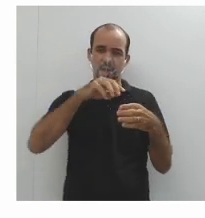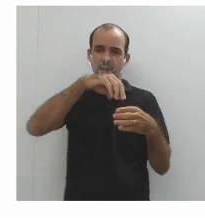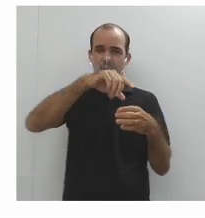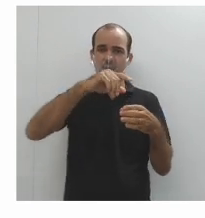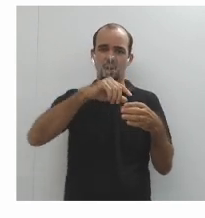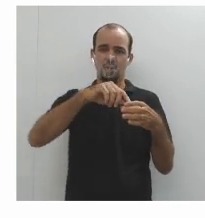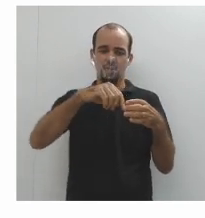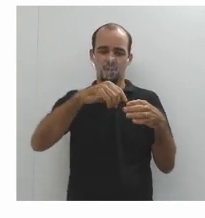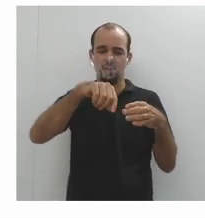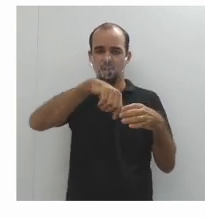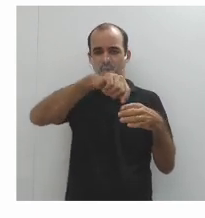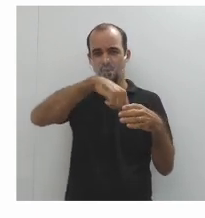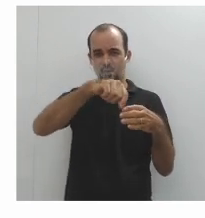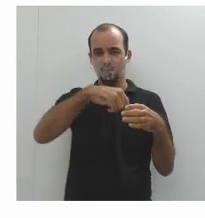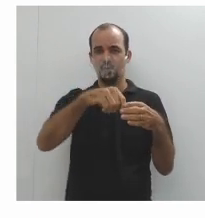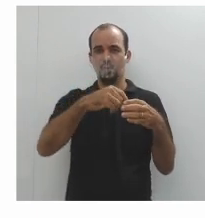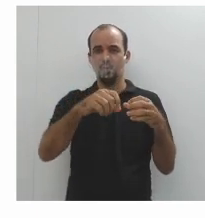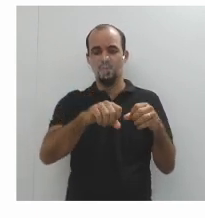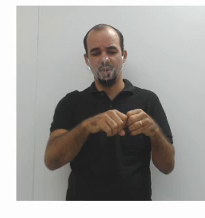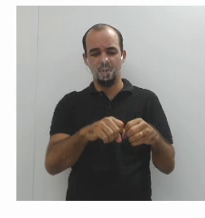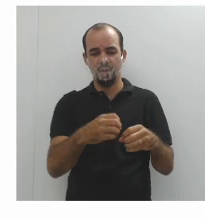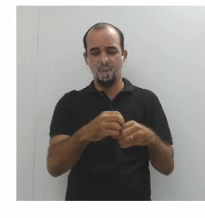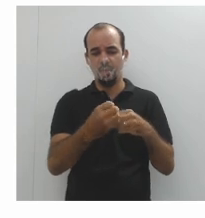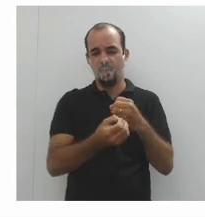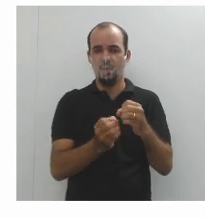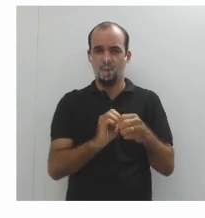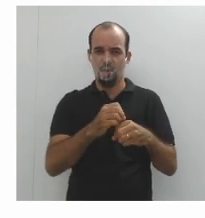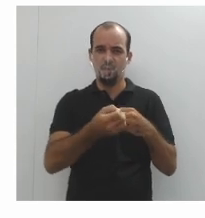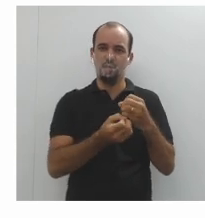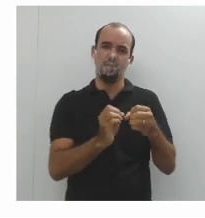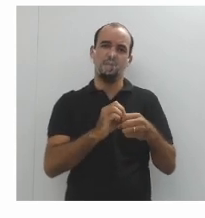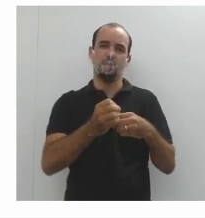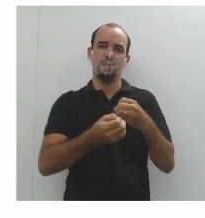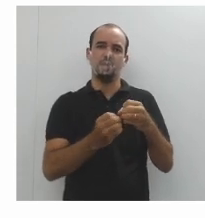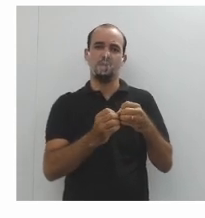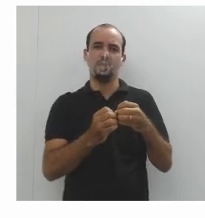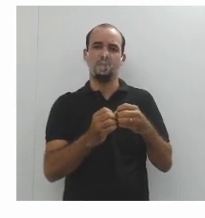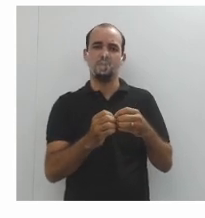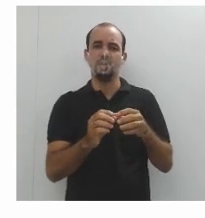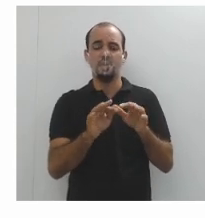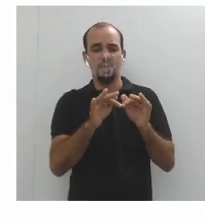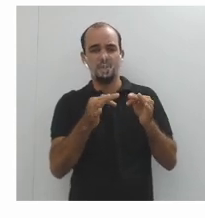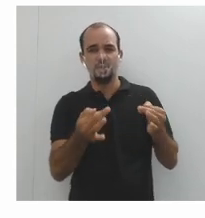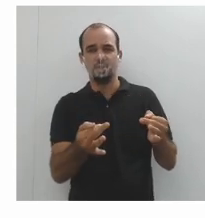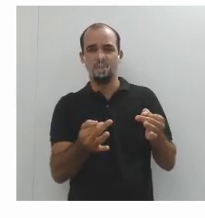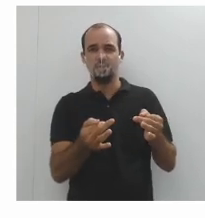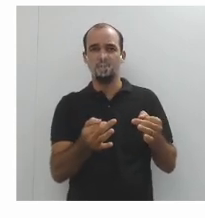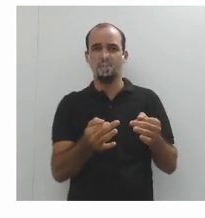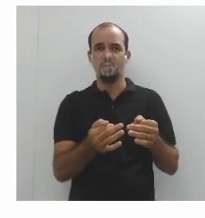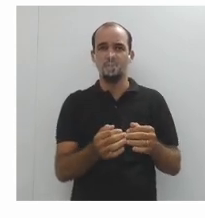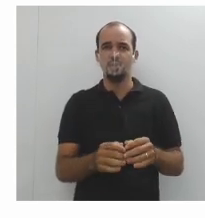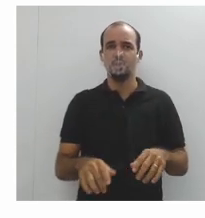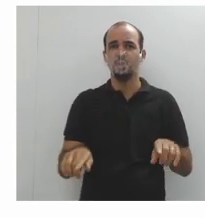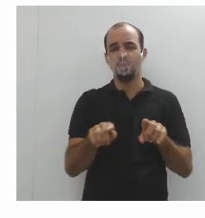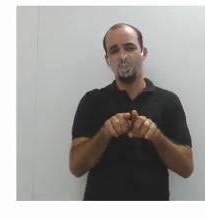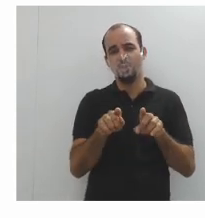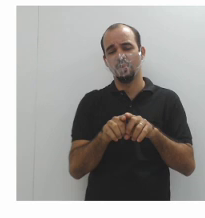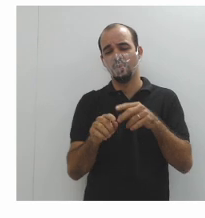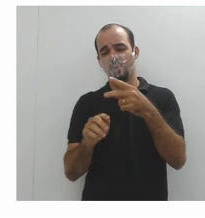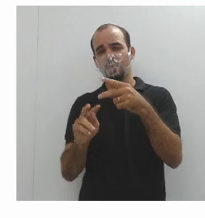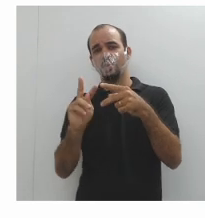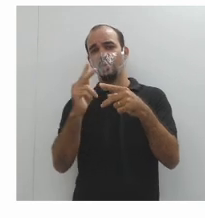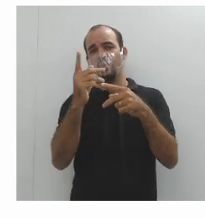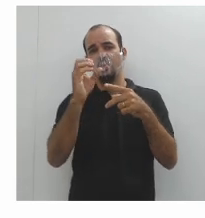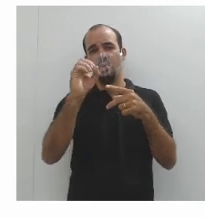oses, ou seja, algo mais simples, ok? Nós temos os holosídeos e os